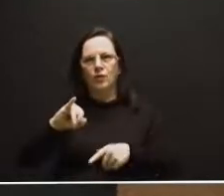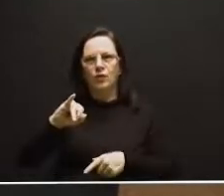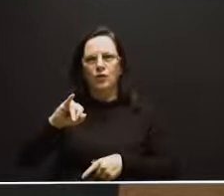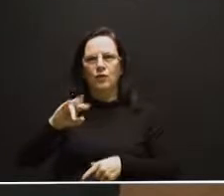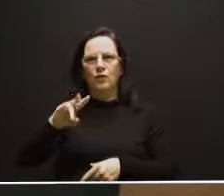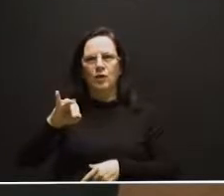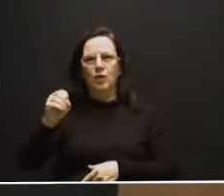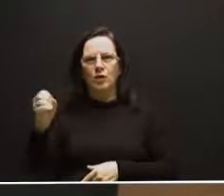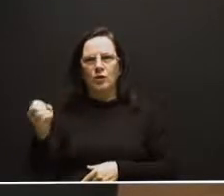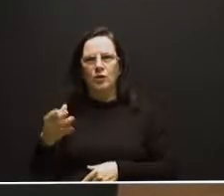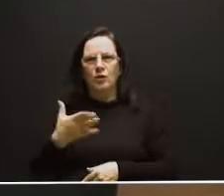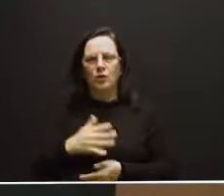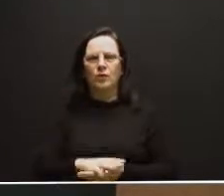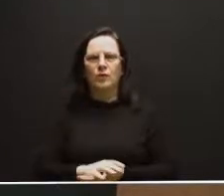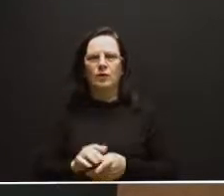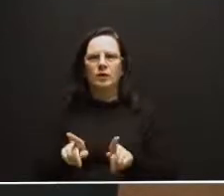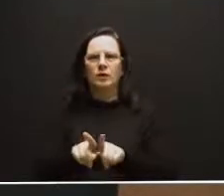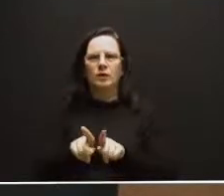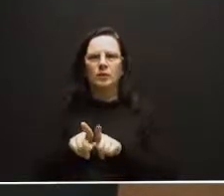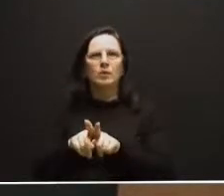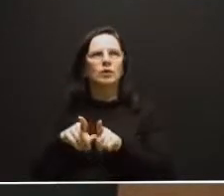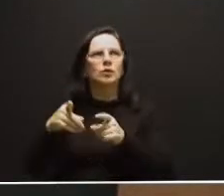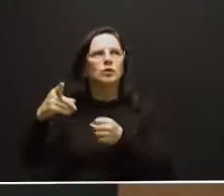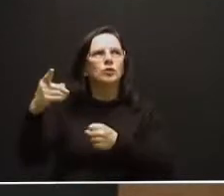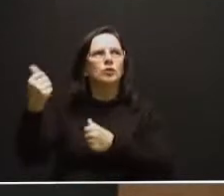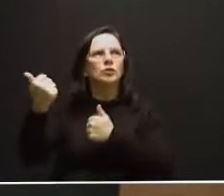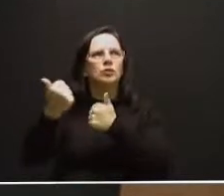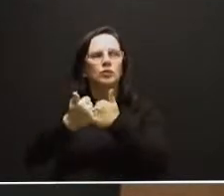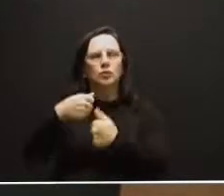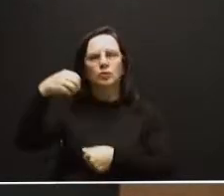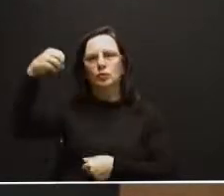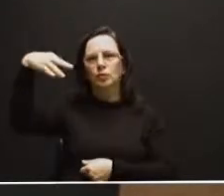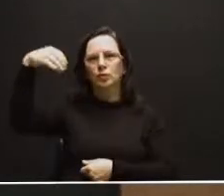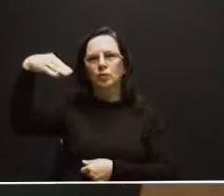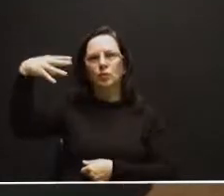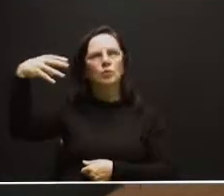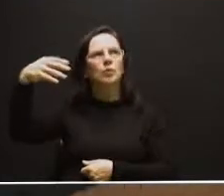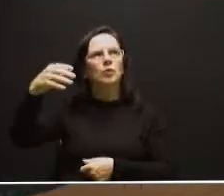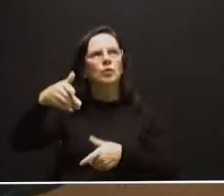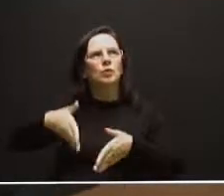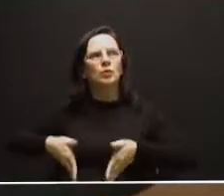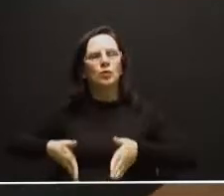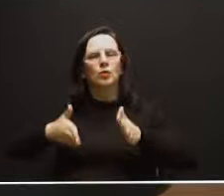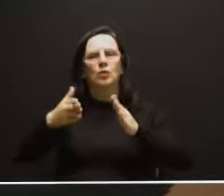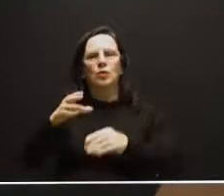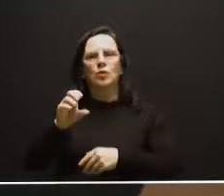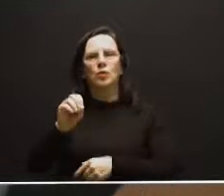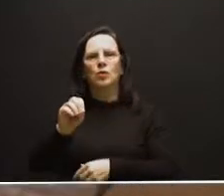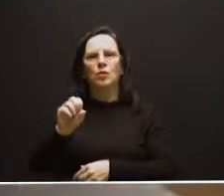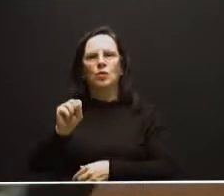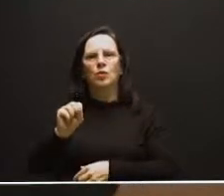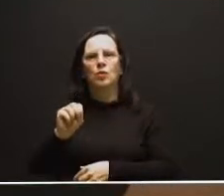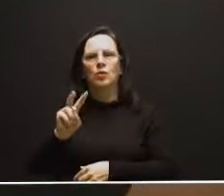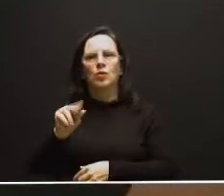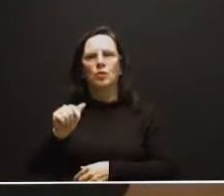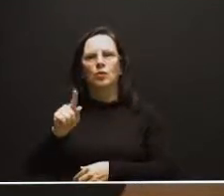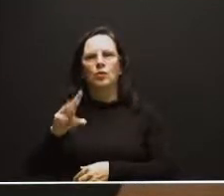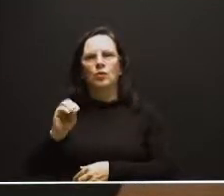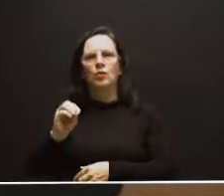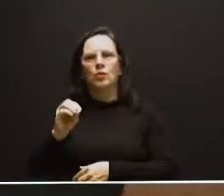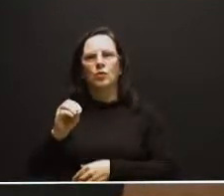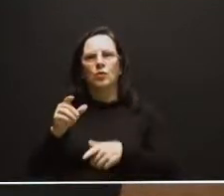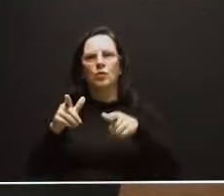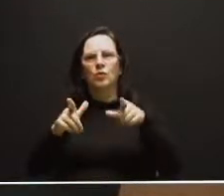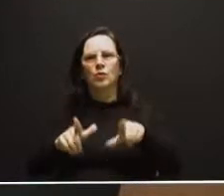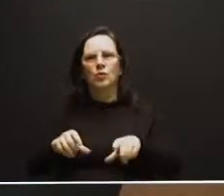casa nem se substituição de lâmpadas queimadas na avenida osvaldo cruz no parque